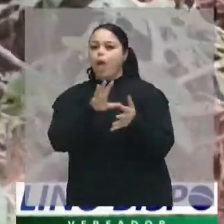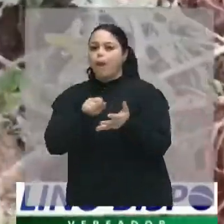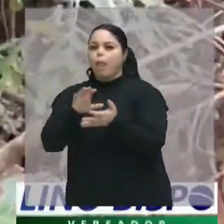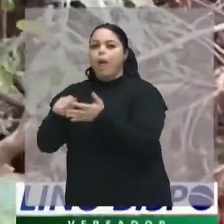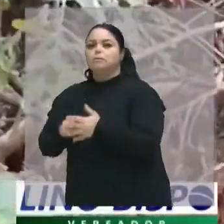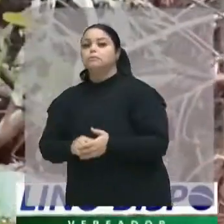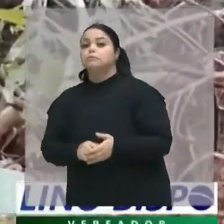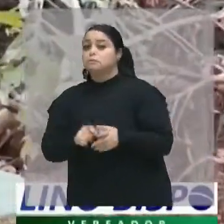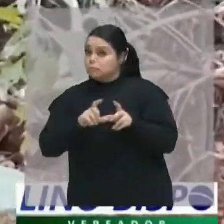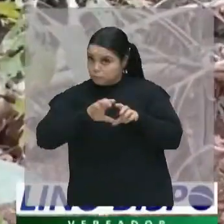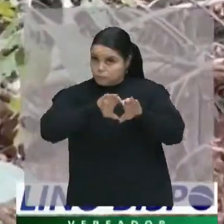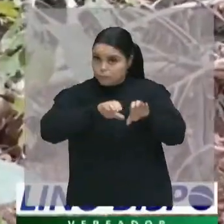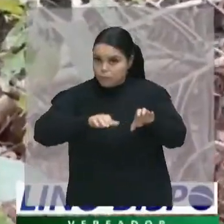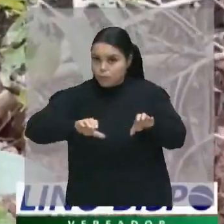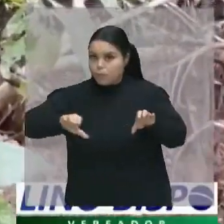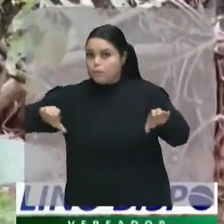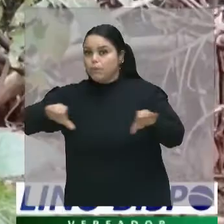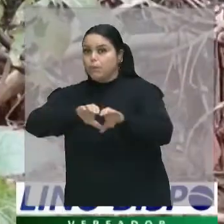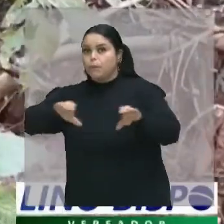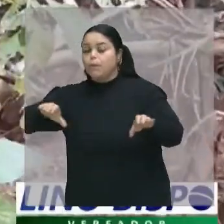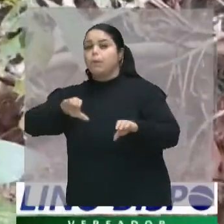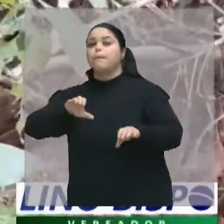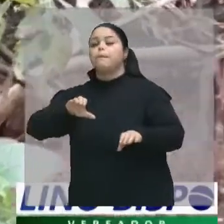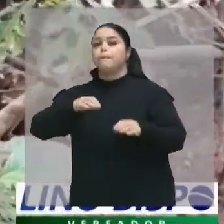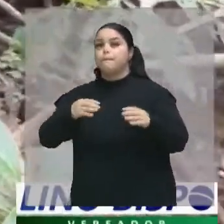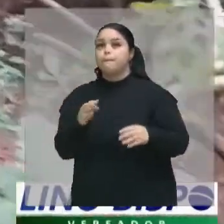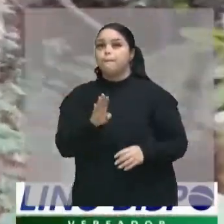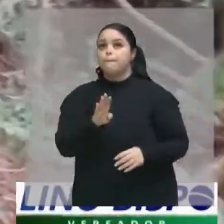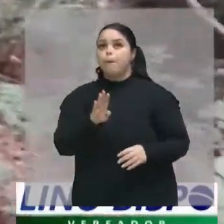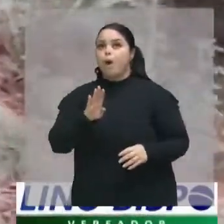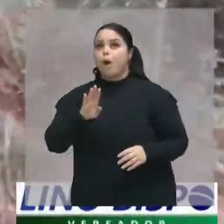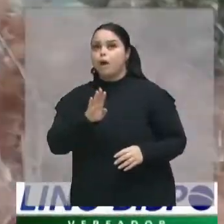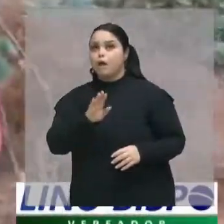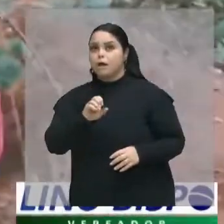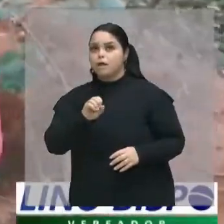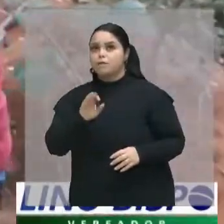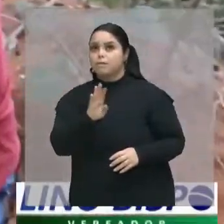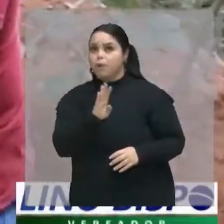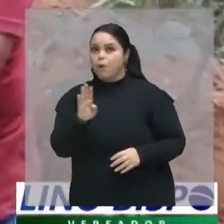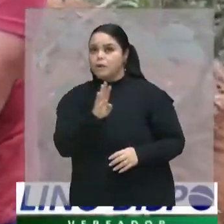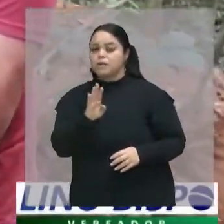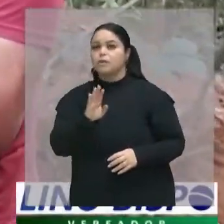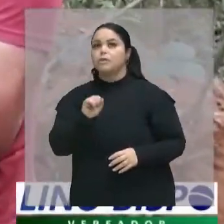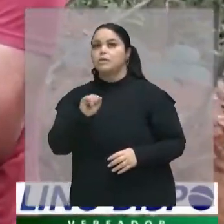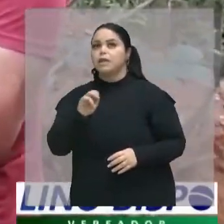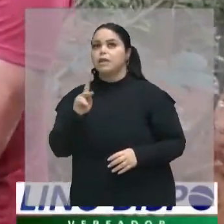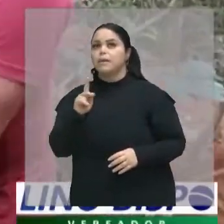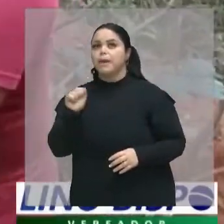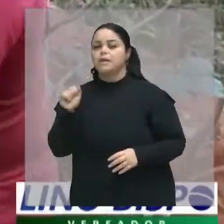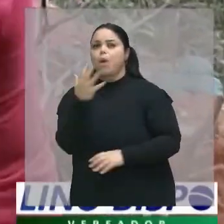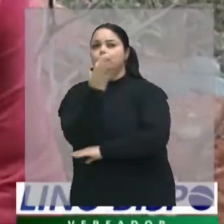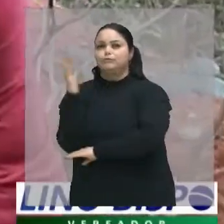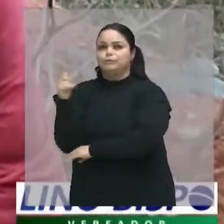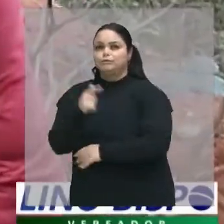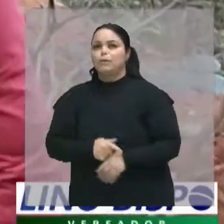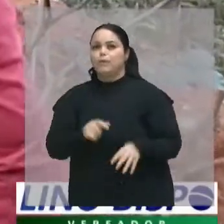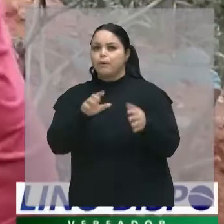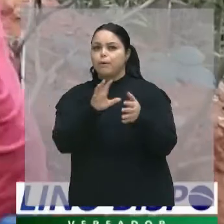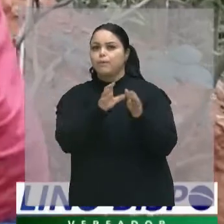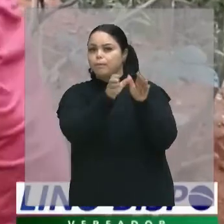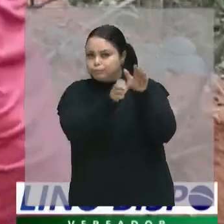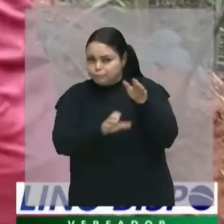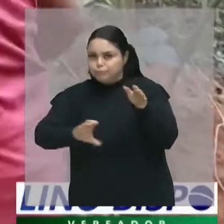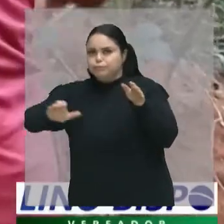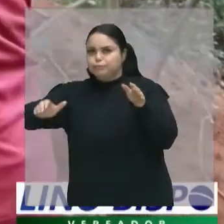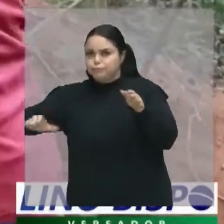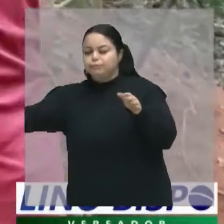somente essa parte baixa aqui do Bosque dos Ipês, e traz para cá. Então isso aqui era para captar águas pluviais, descer aqui, soltar